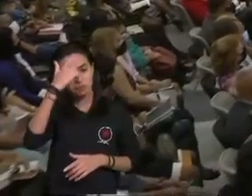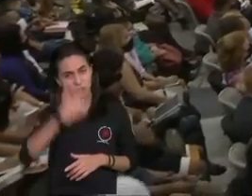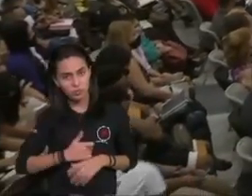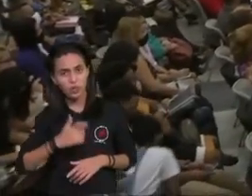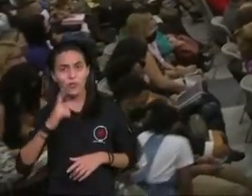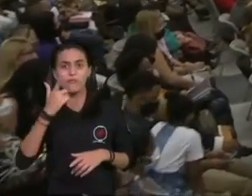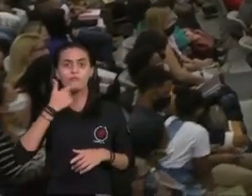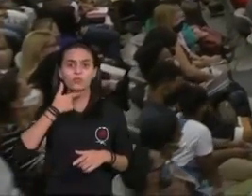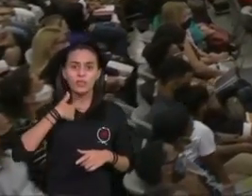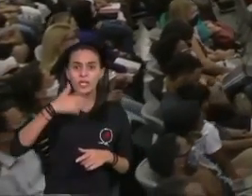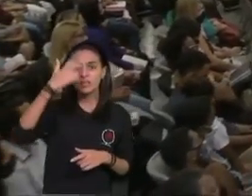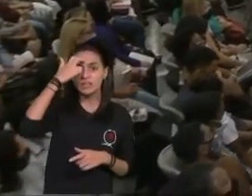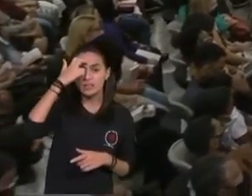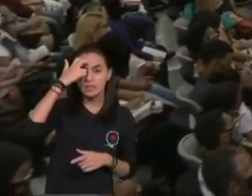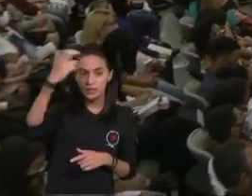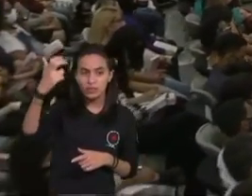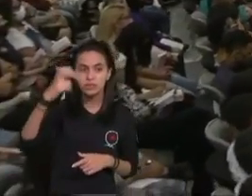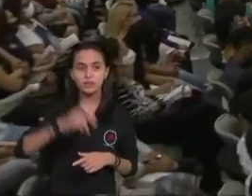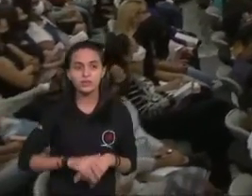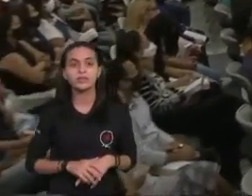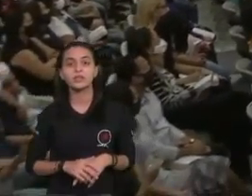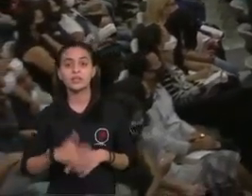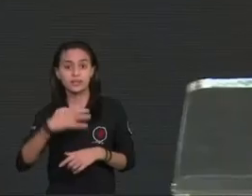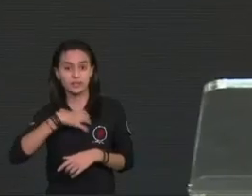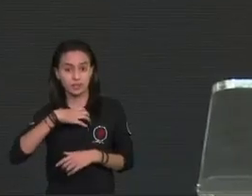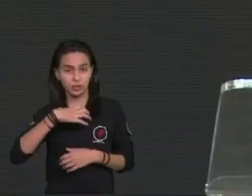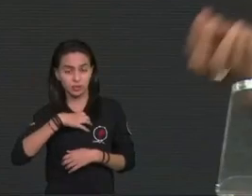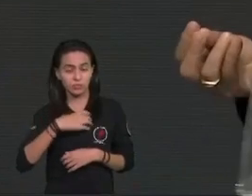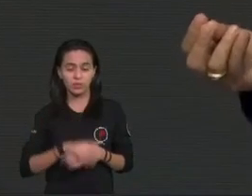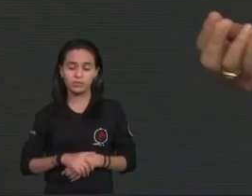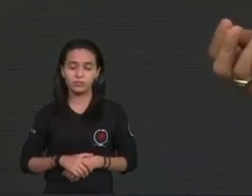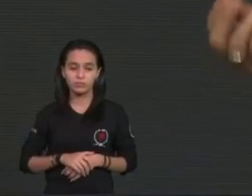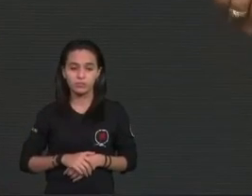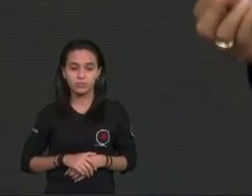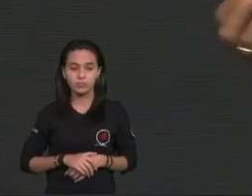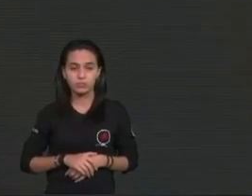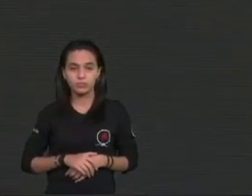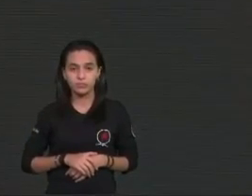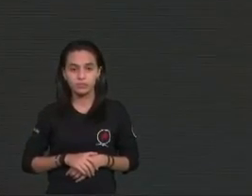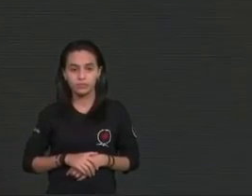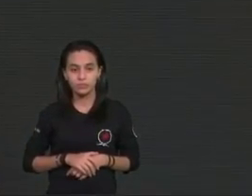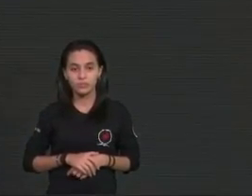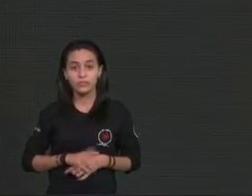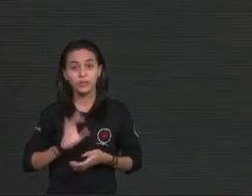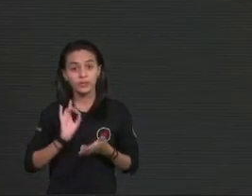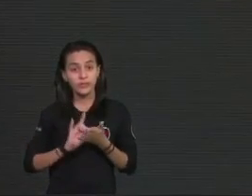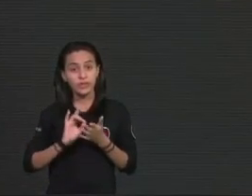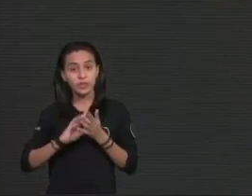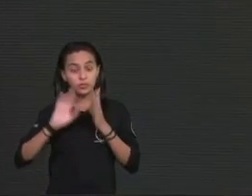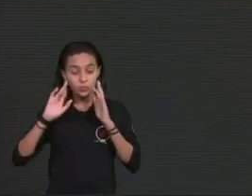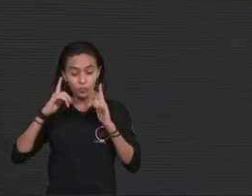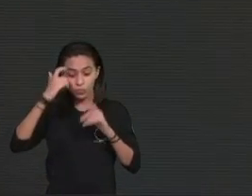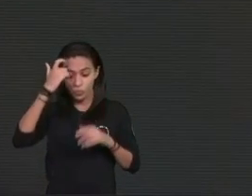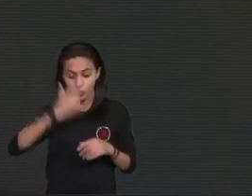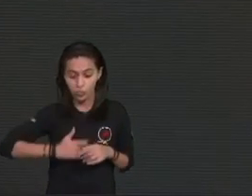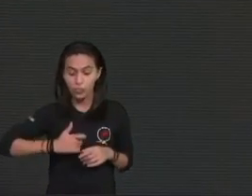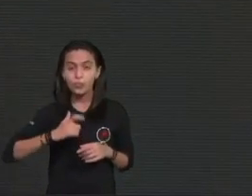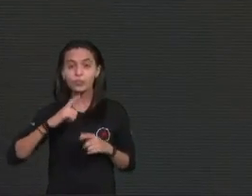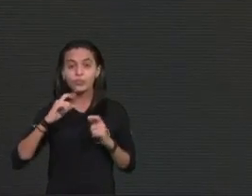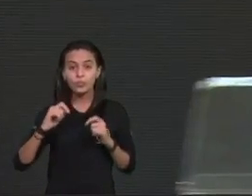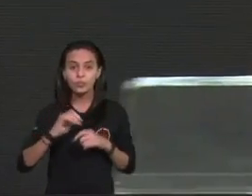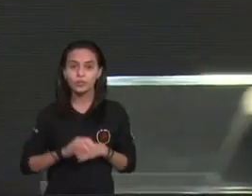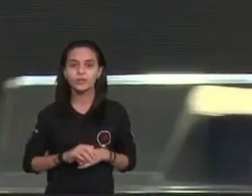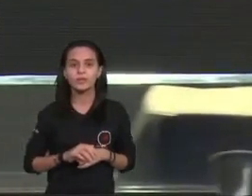vontade inteligência e sentimentos Na verdade o homem é uma unidade